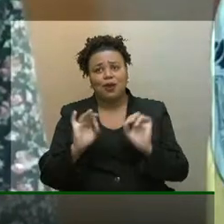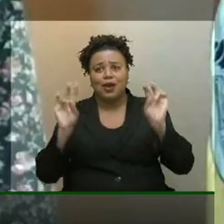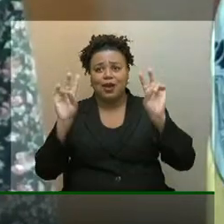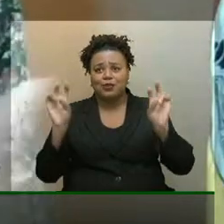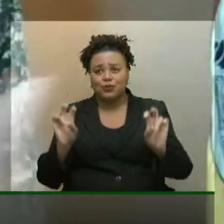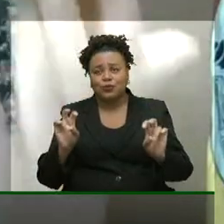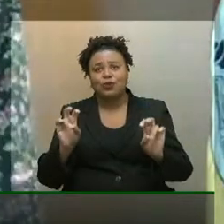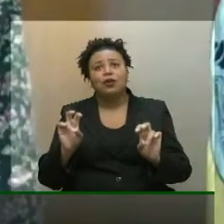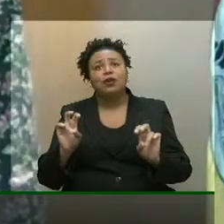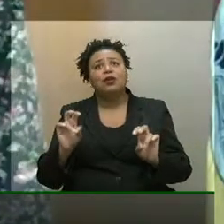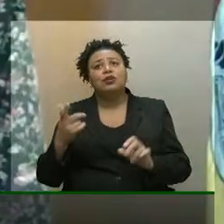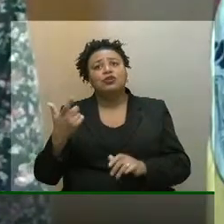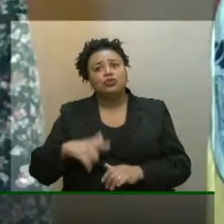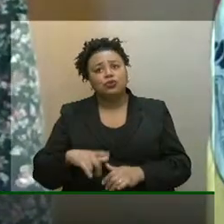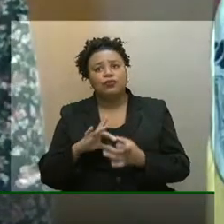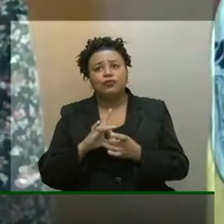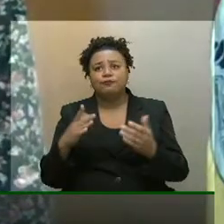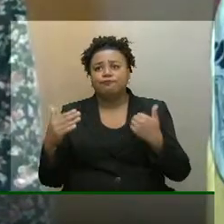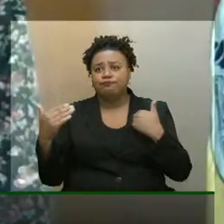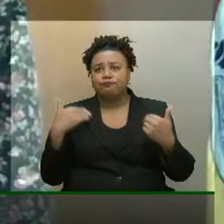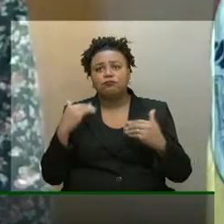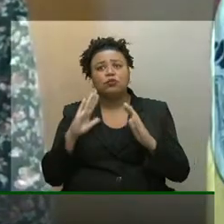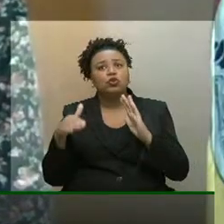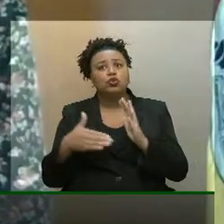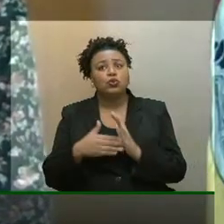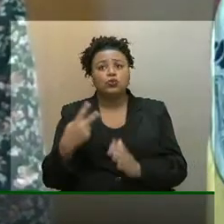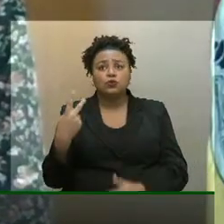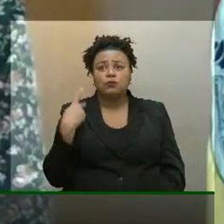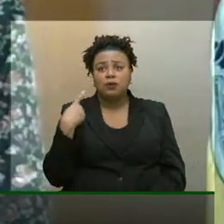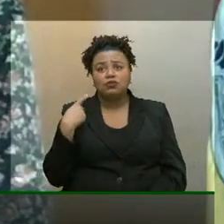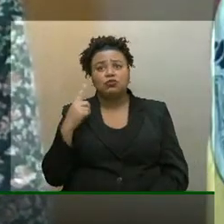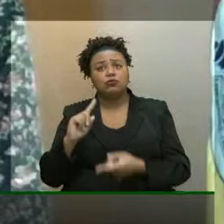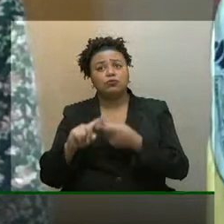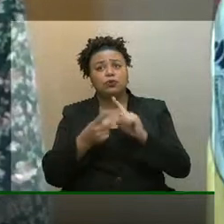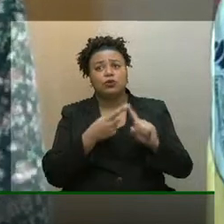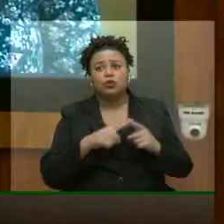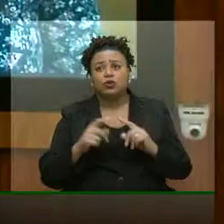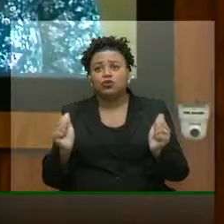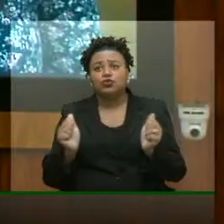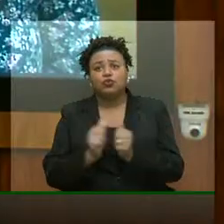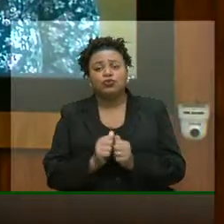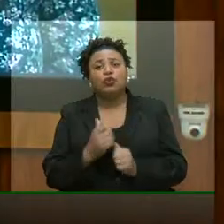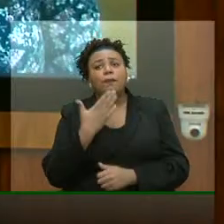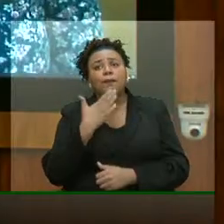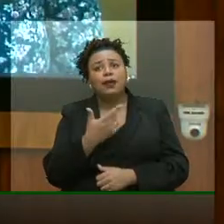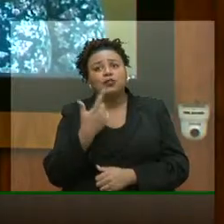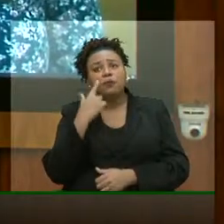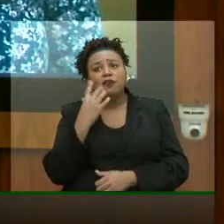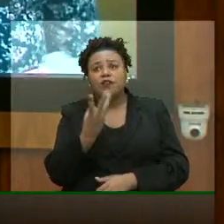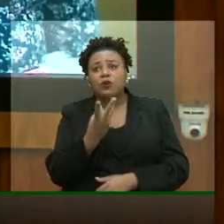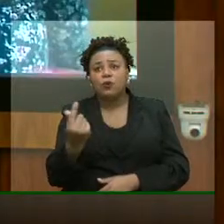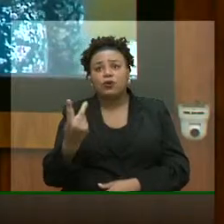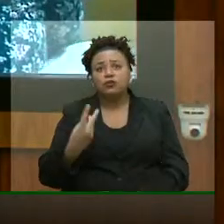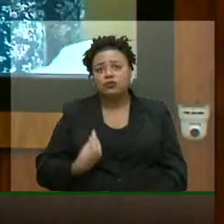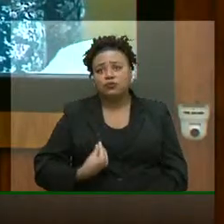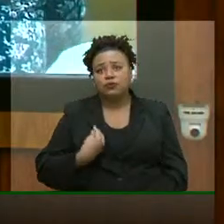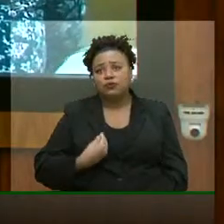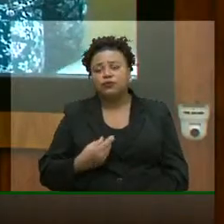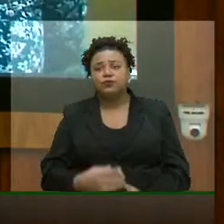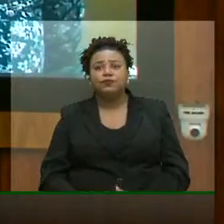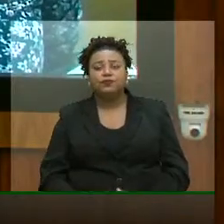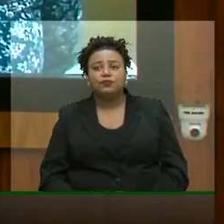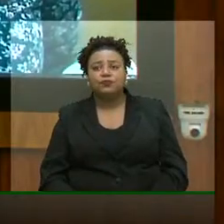e me coloco mais uma vez à disposição de todas as bancadas para construirmos juntos. Okay. Então, peço verificação de quórum, presidente. Então, da